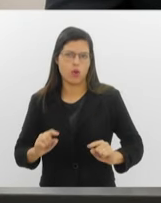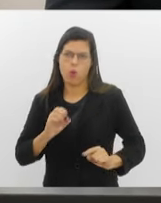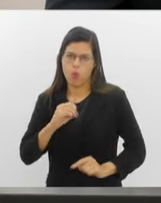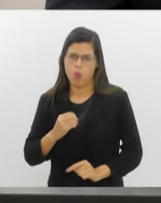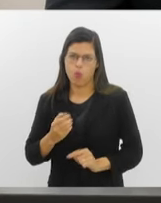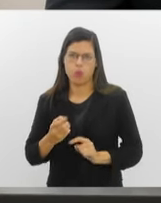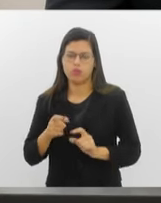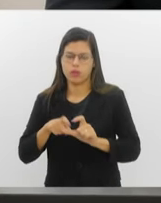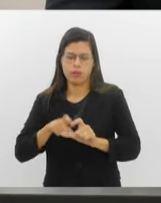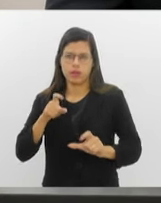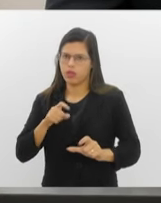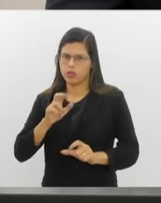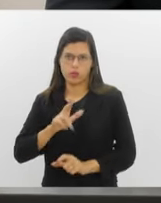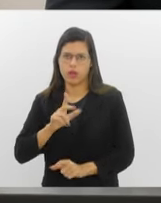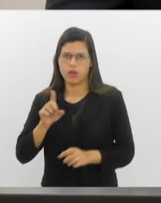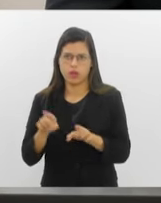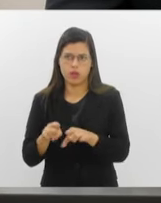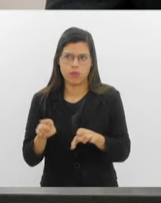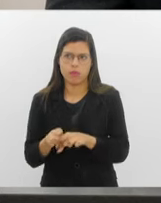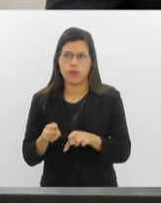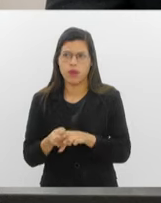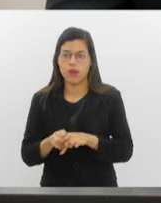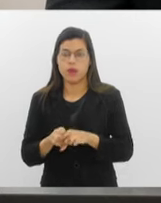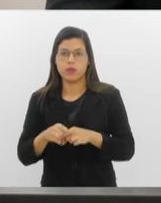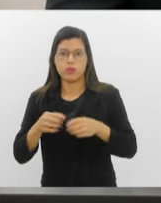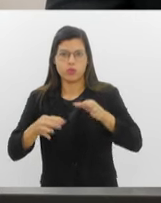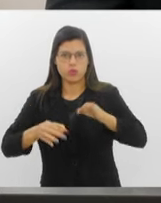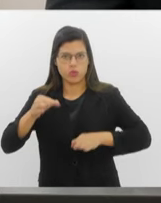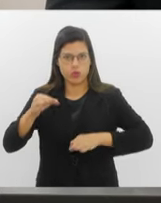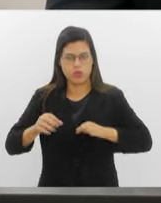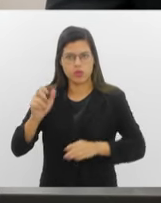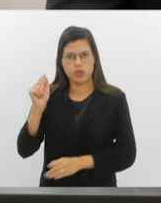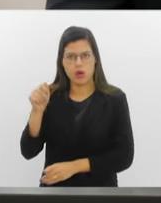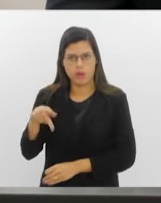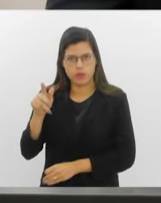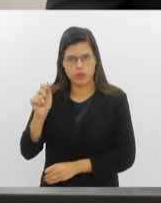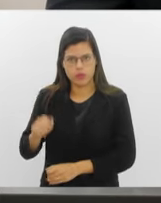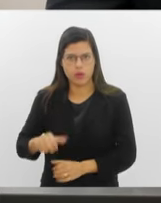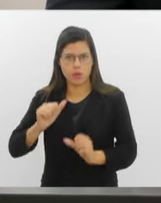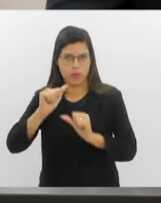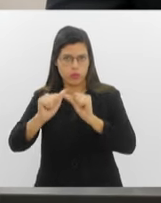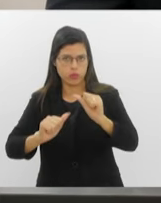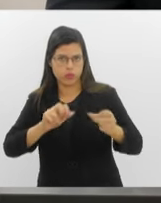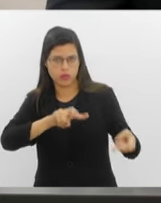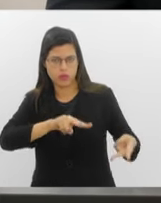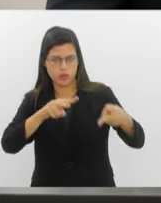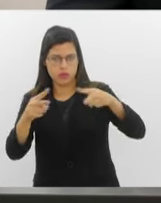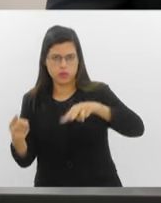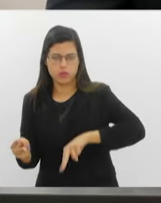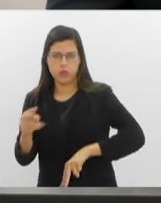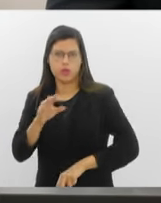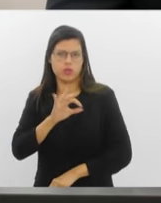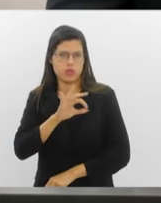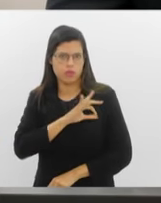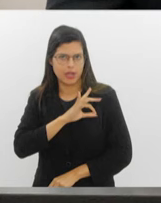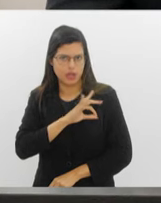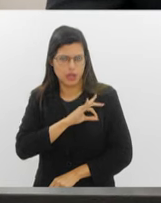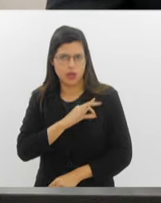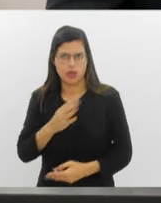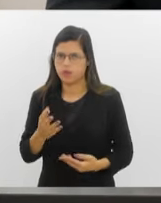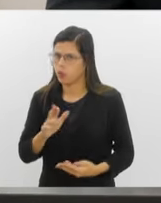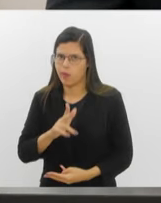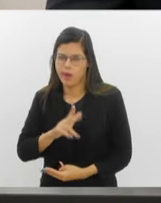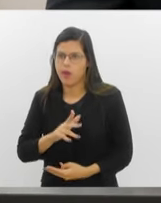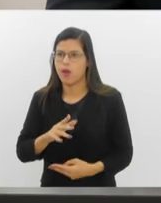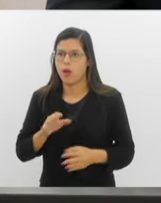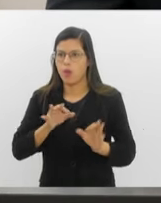Servidores públicos do Estado, seu regime jurídico, provimento de cargos, estabilidade, aposentadoria, reforma e transferência de militares na inatividade. Não é o caso. Organização